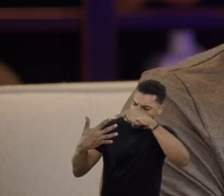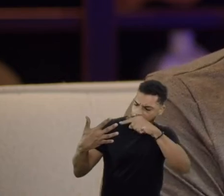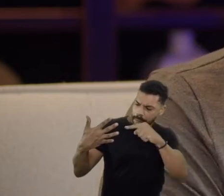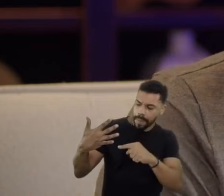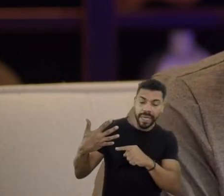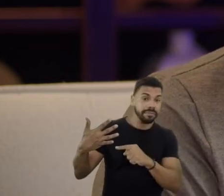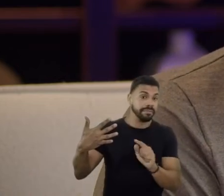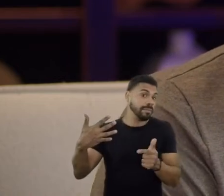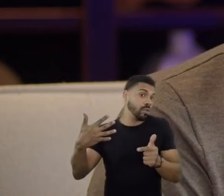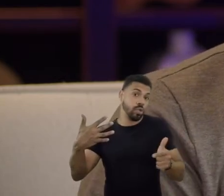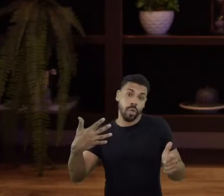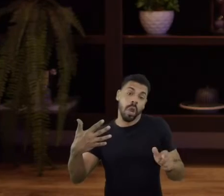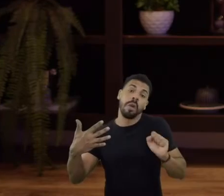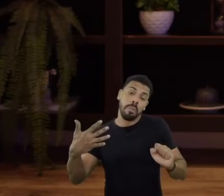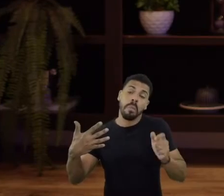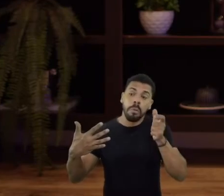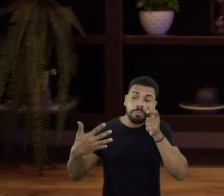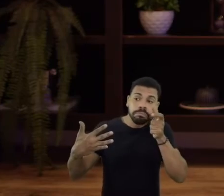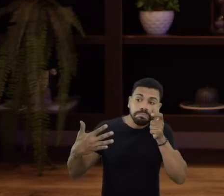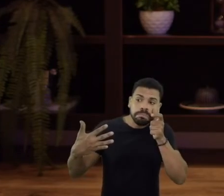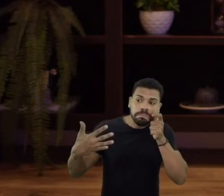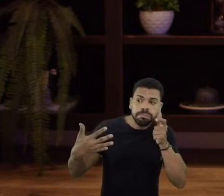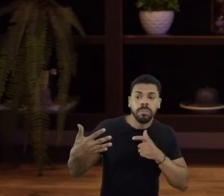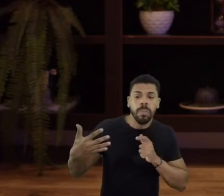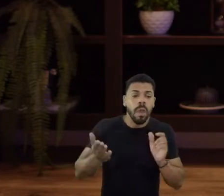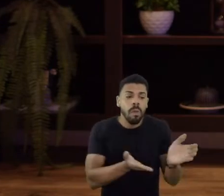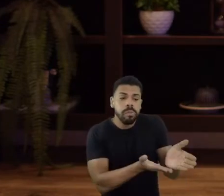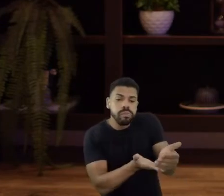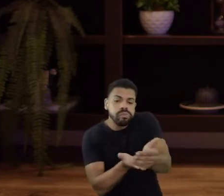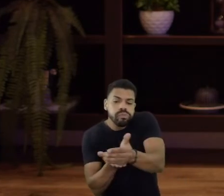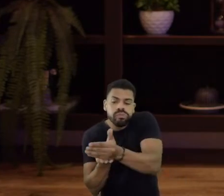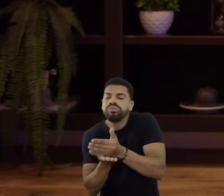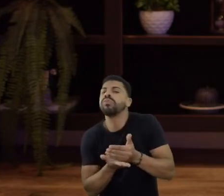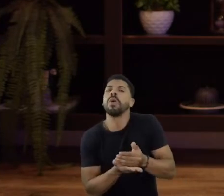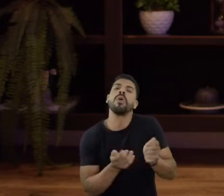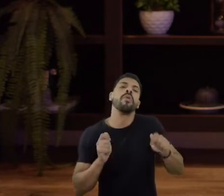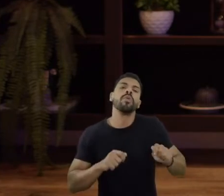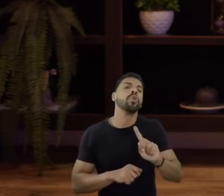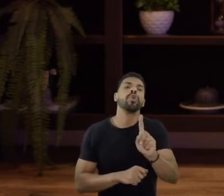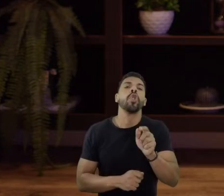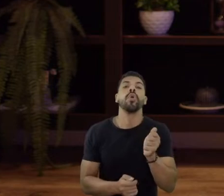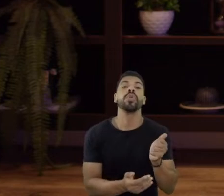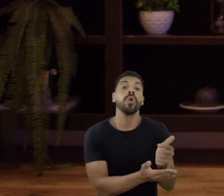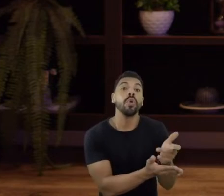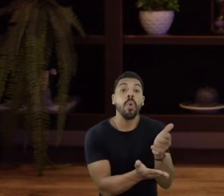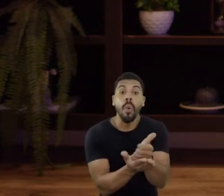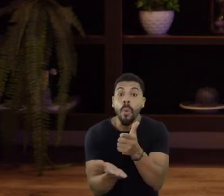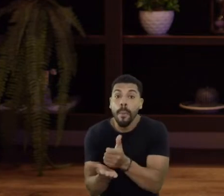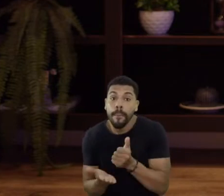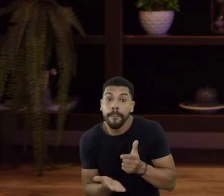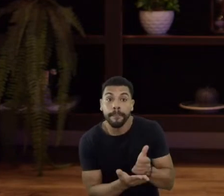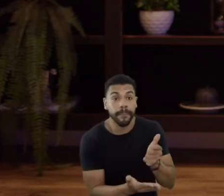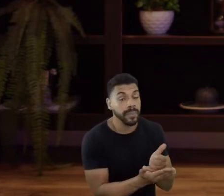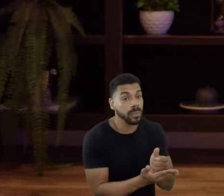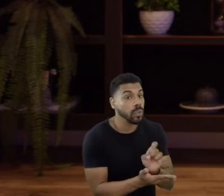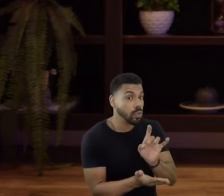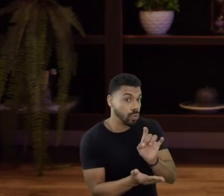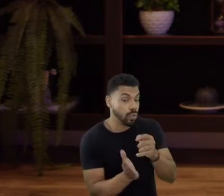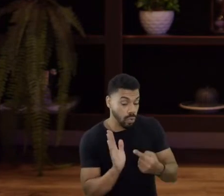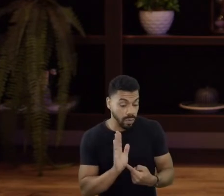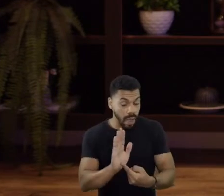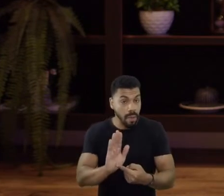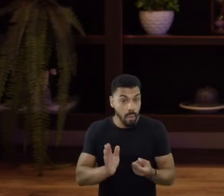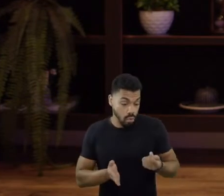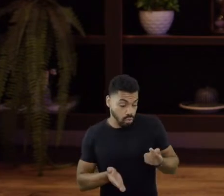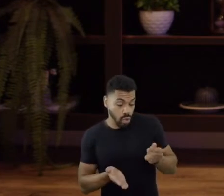investimentos não negociados em bolsa você pode ficar aportando recursos que você não tá necessariamente comprando cotas de ninguém você tá aportando